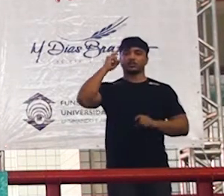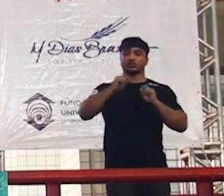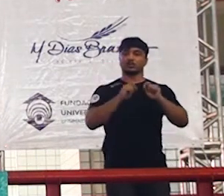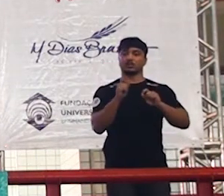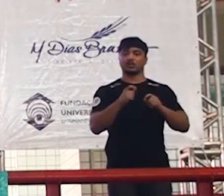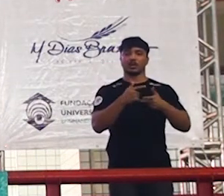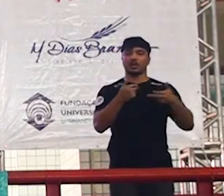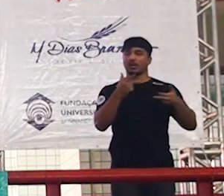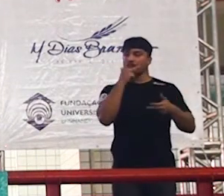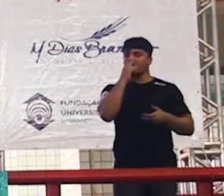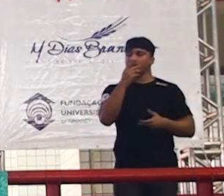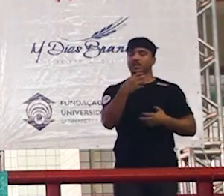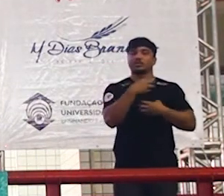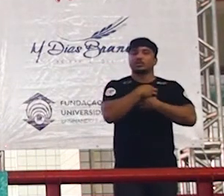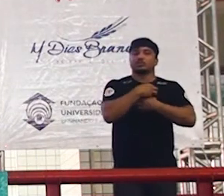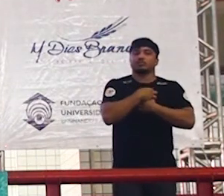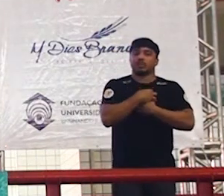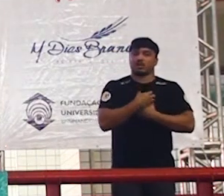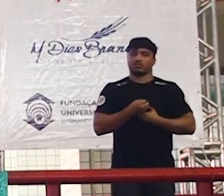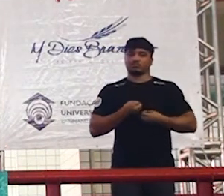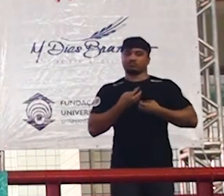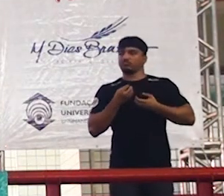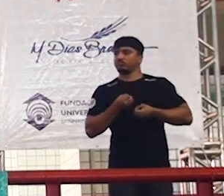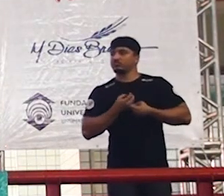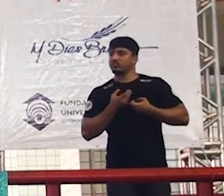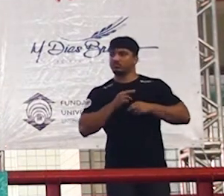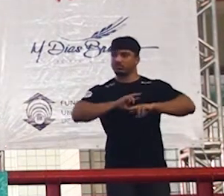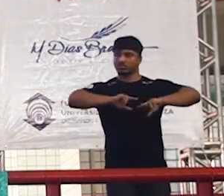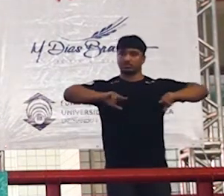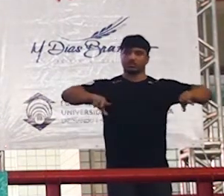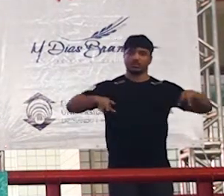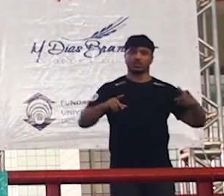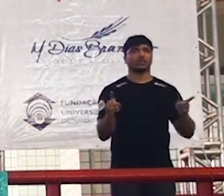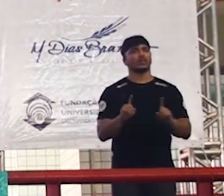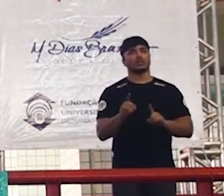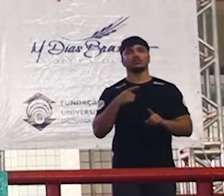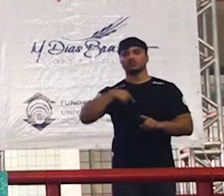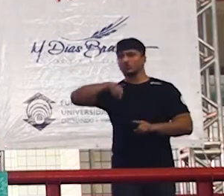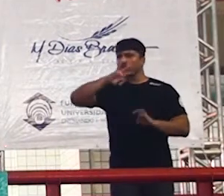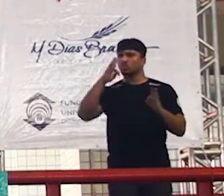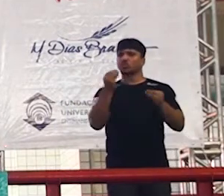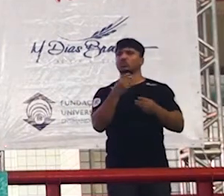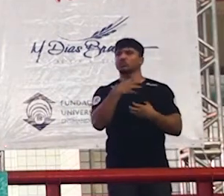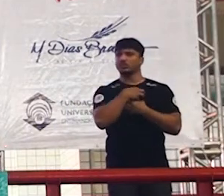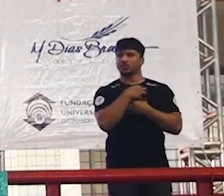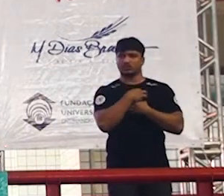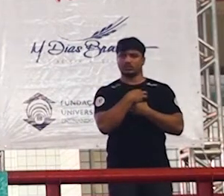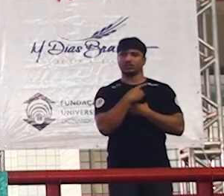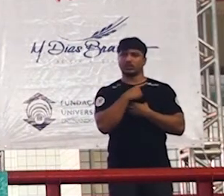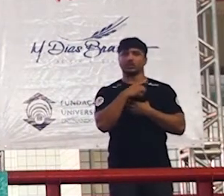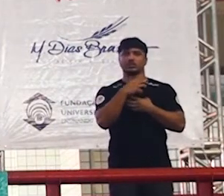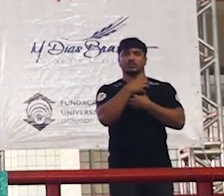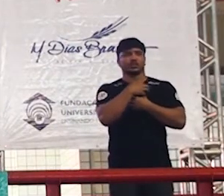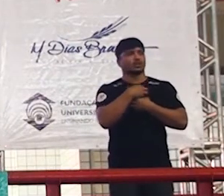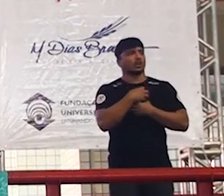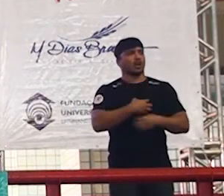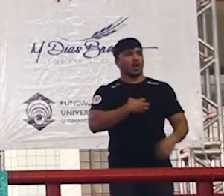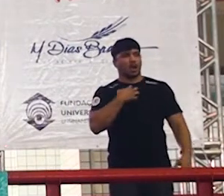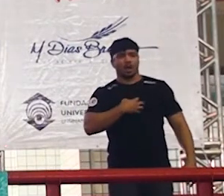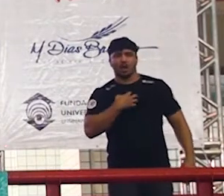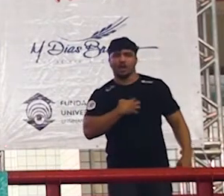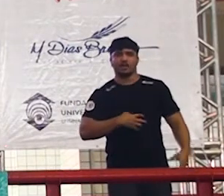matéria-prima da literatura são os sentimentos. Mas todo mundo aqui sente, não sente não? Todo mundo sente